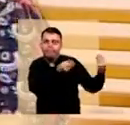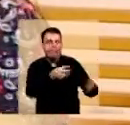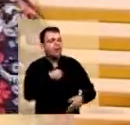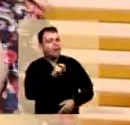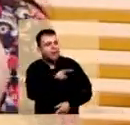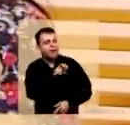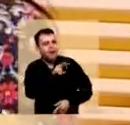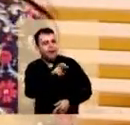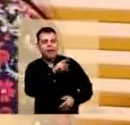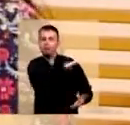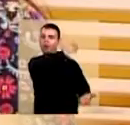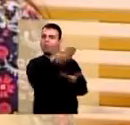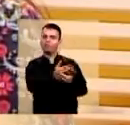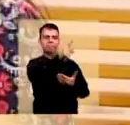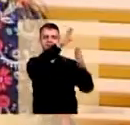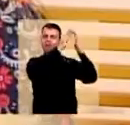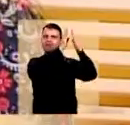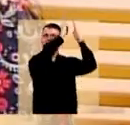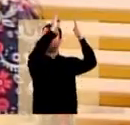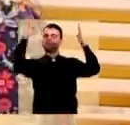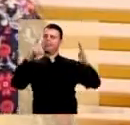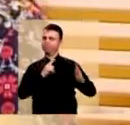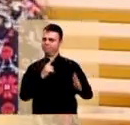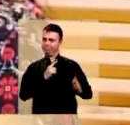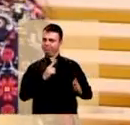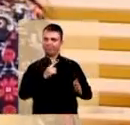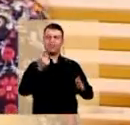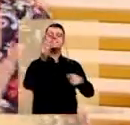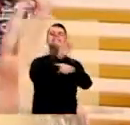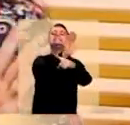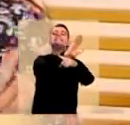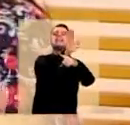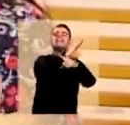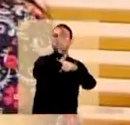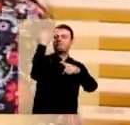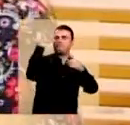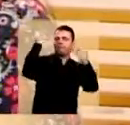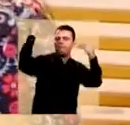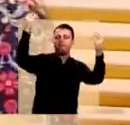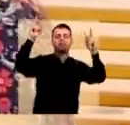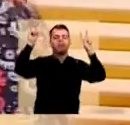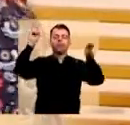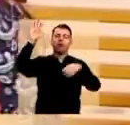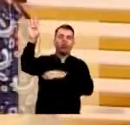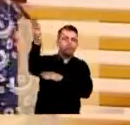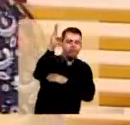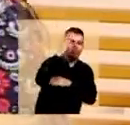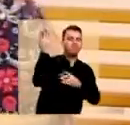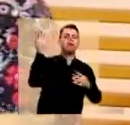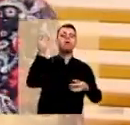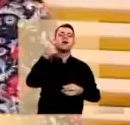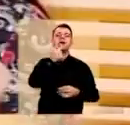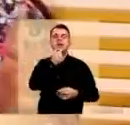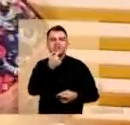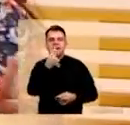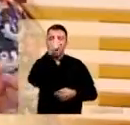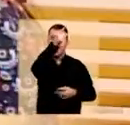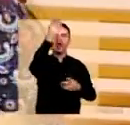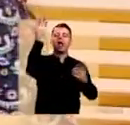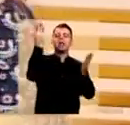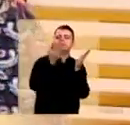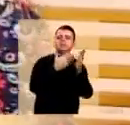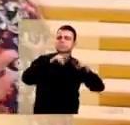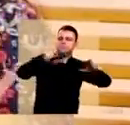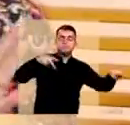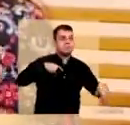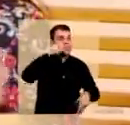Eu tenho uma lá na casa dela até hoje, que é uma coleção de grandes sucessos do cinema. Então tem Tubarão, Kramer vs. Kramer. E eu